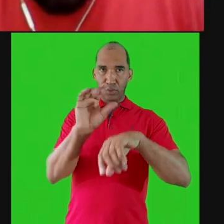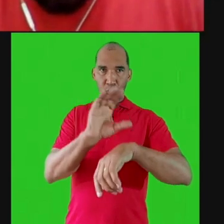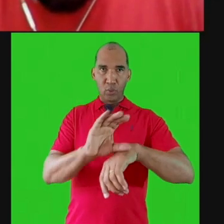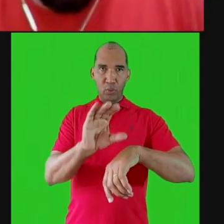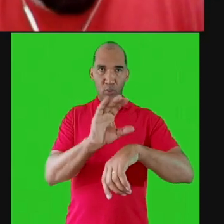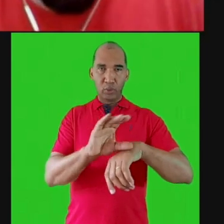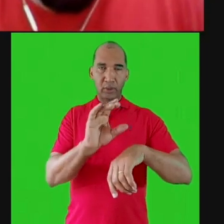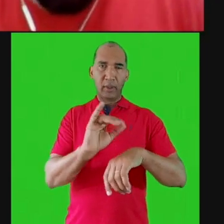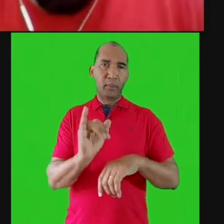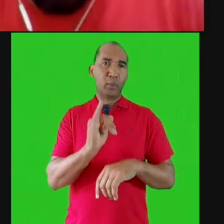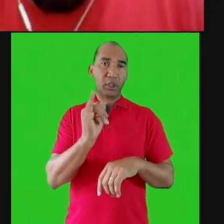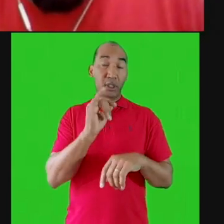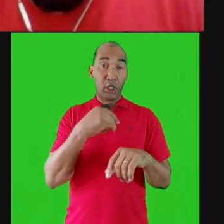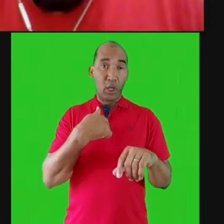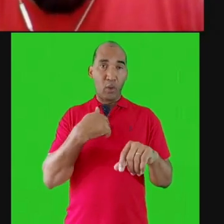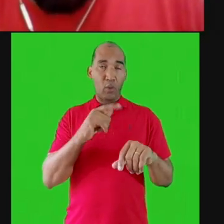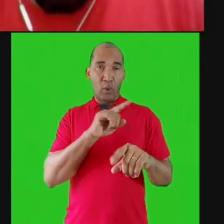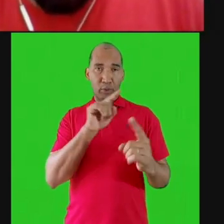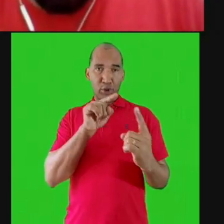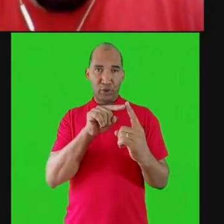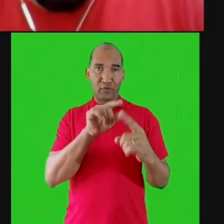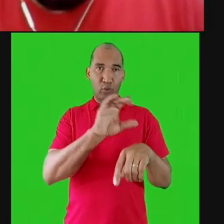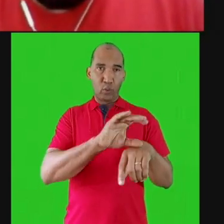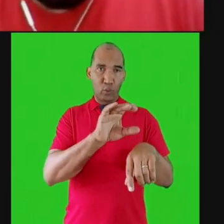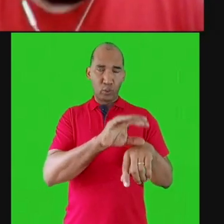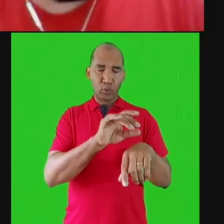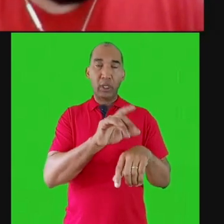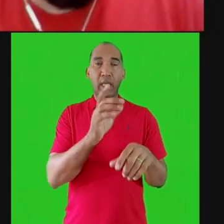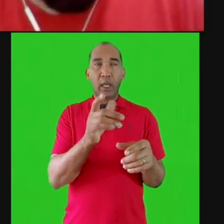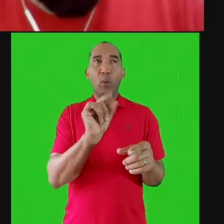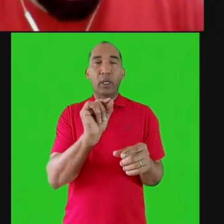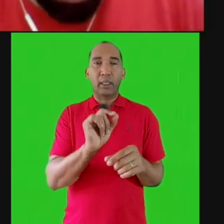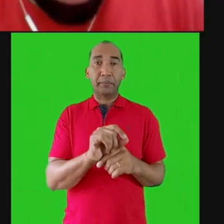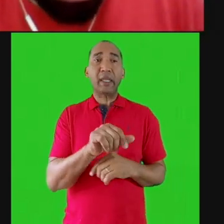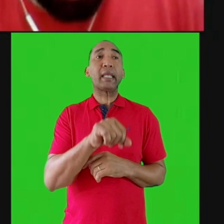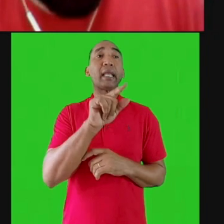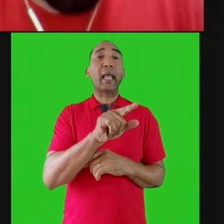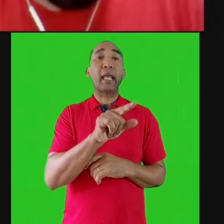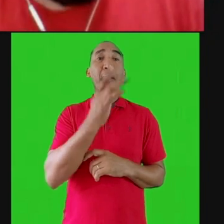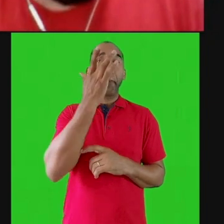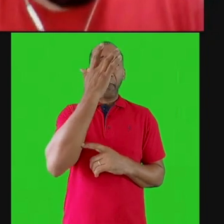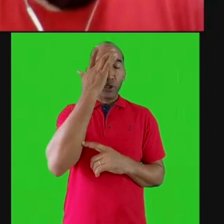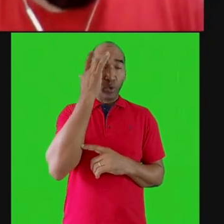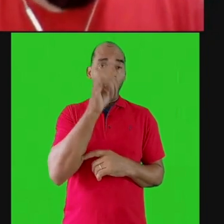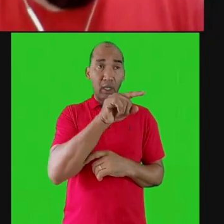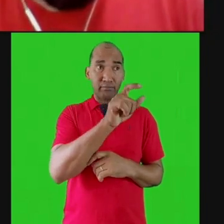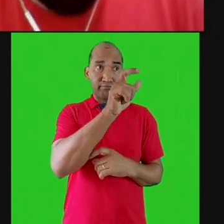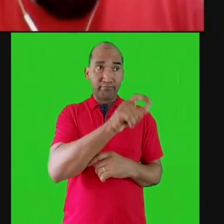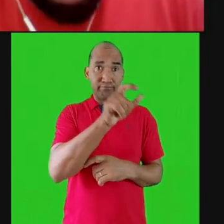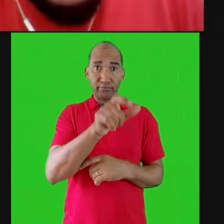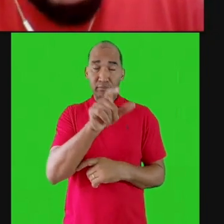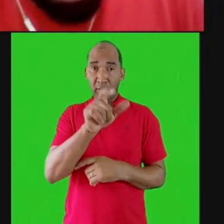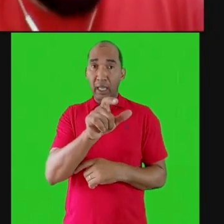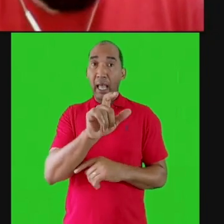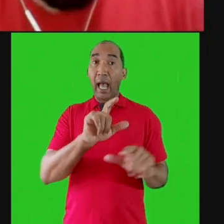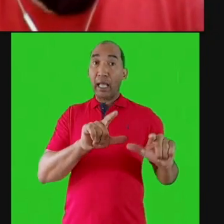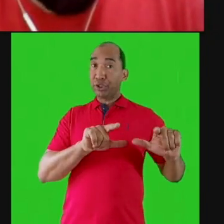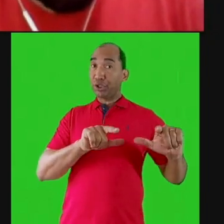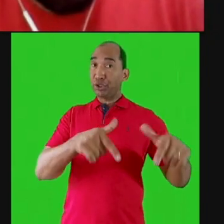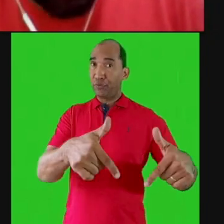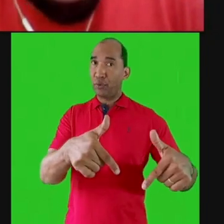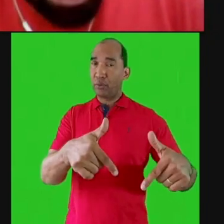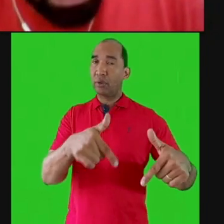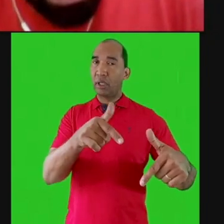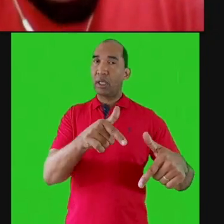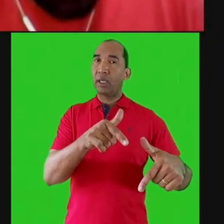Sara, eu acho que uma coisa muito importante quando eu decidi fazer esse curso, que era o seguinte: quem são as pessoas realmente que estão ativas dentro de movimentos, principalmente